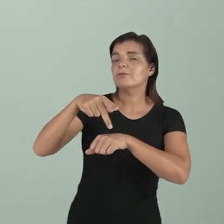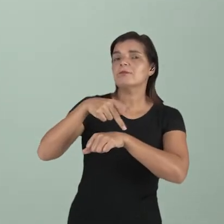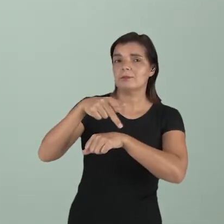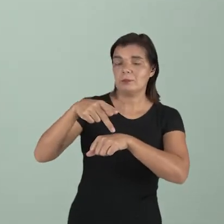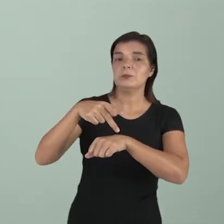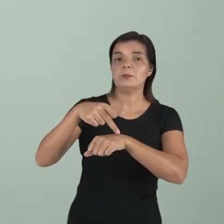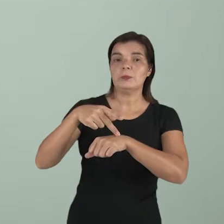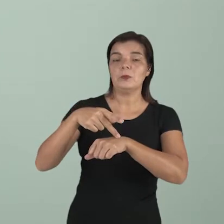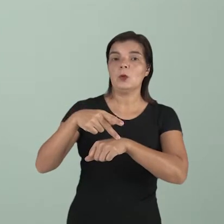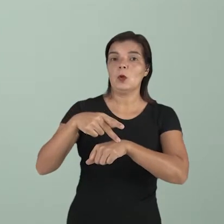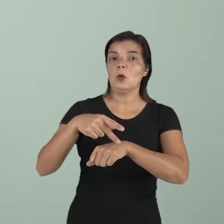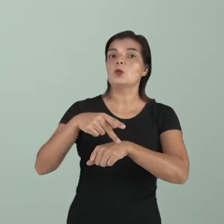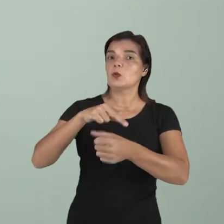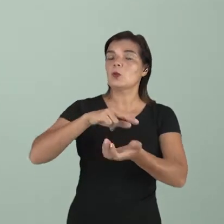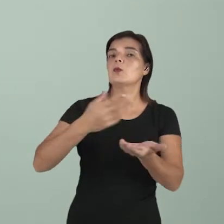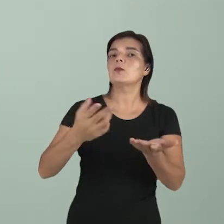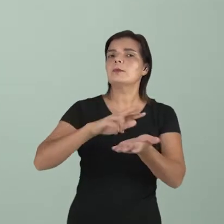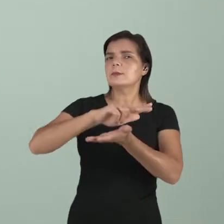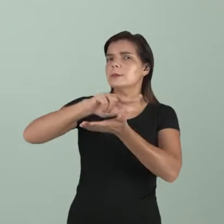uma extensa